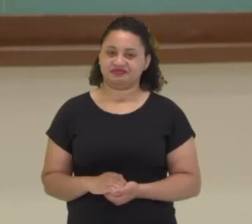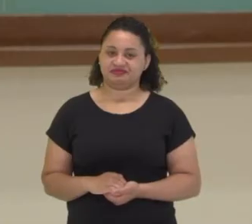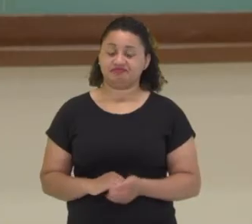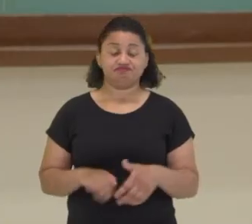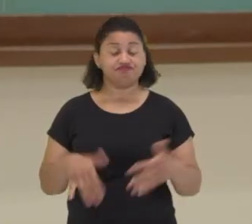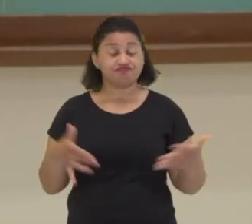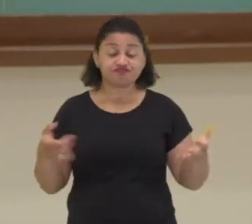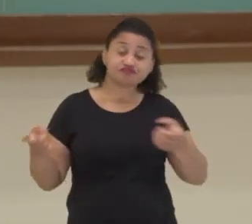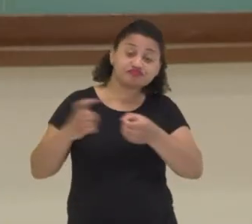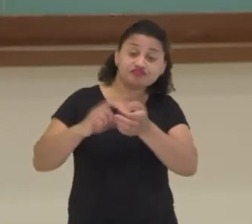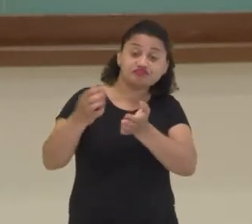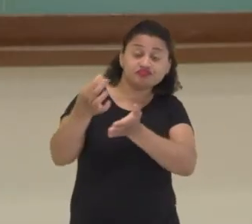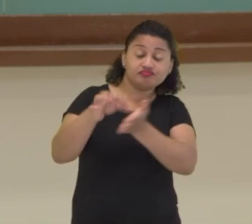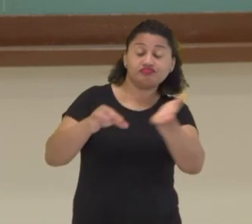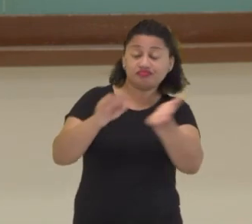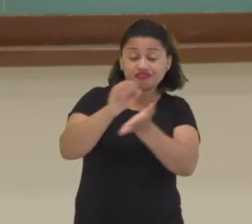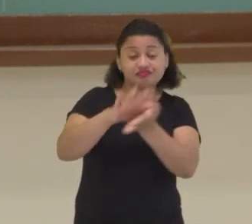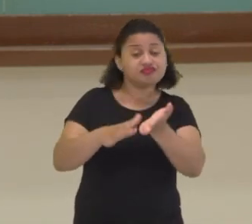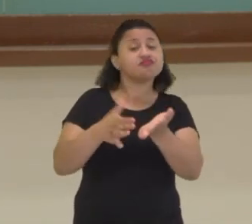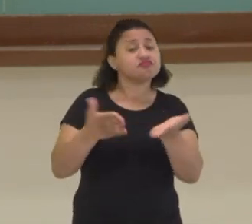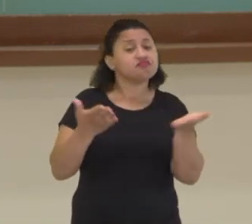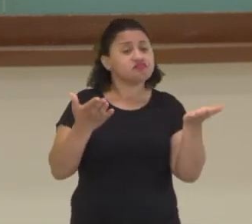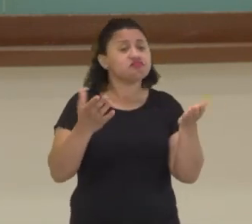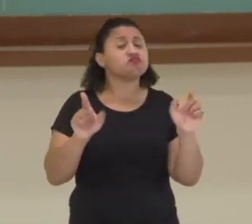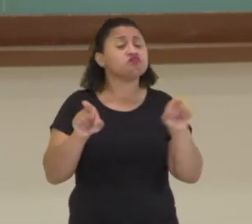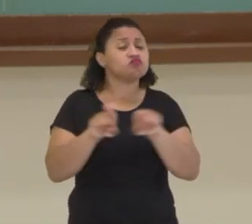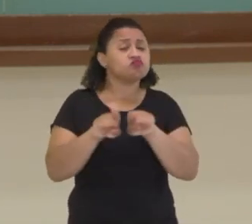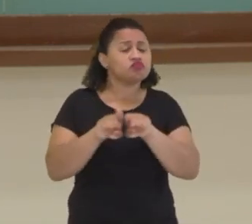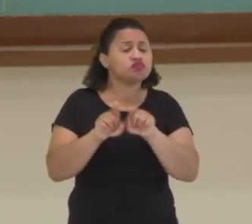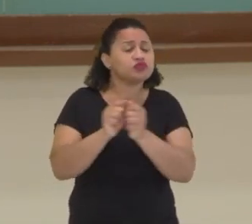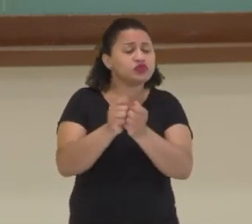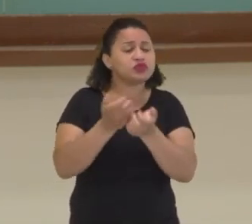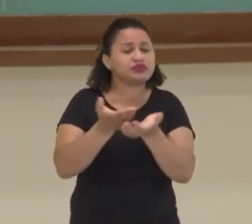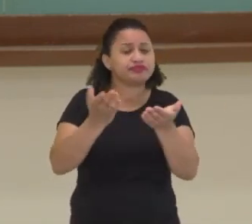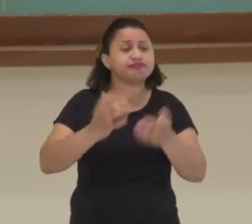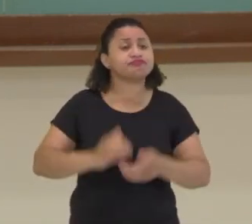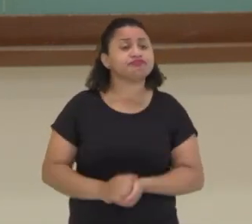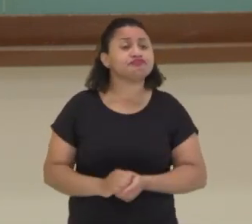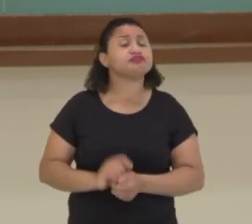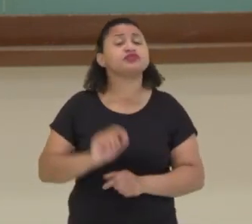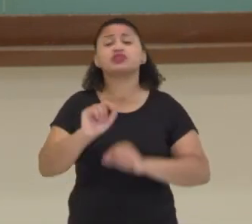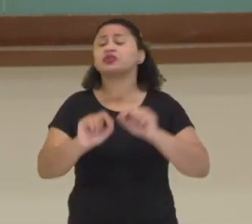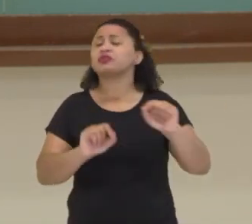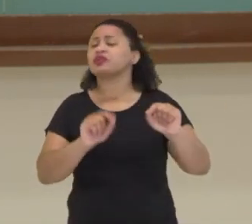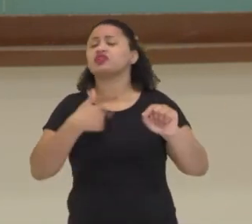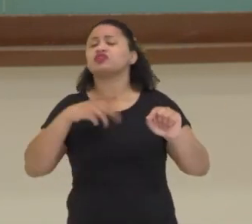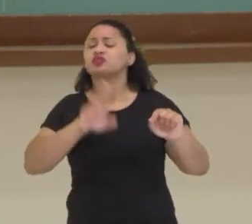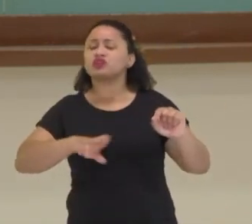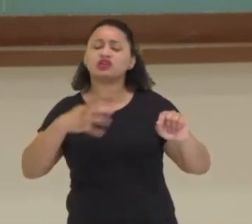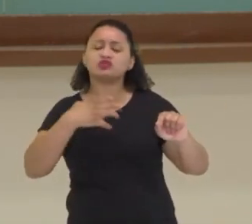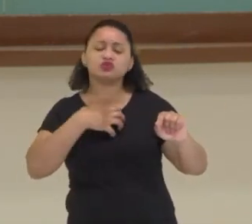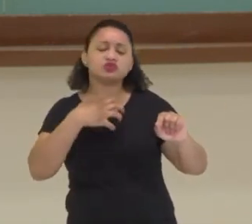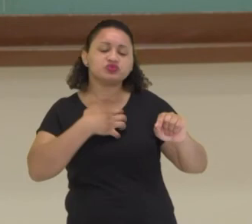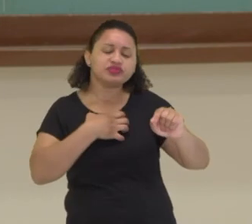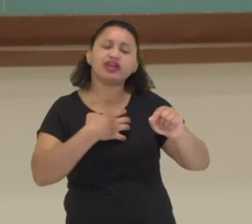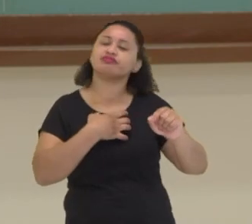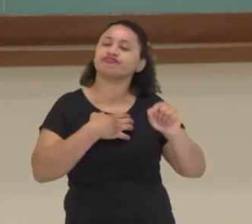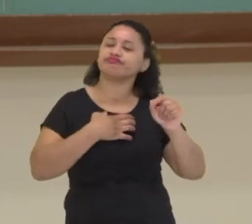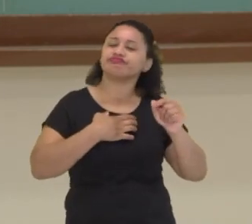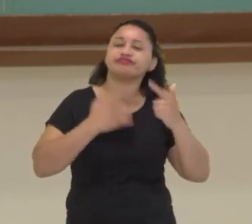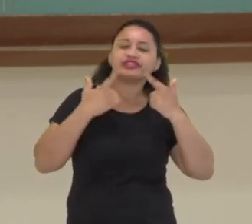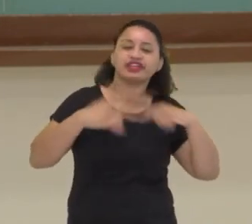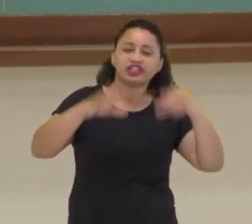Voltei, gabaritar contigo a atividade. Então, que recurso expressivo é esse utilizado, né? Qual é a figura de linguagem